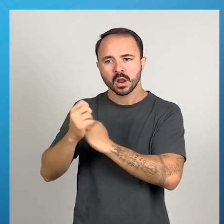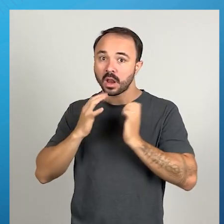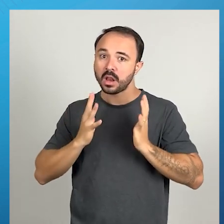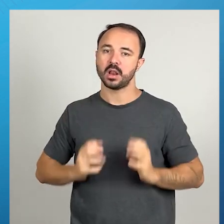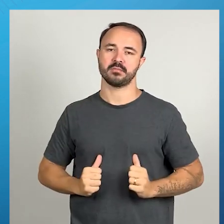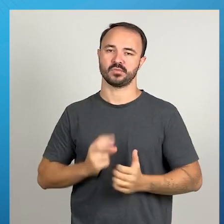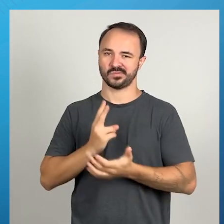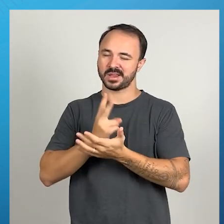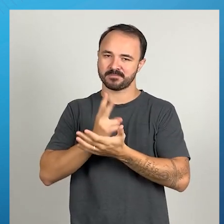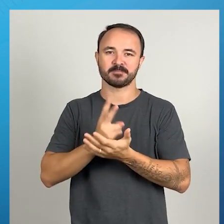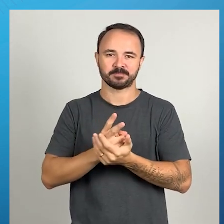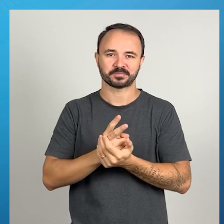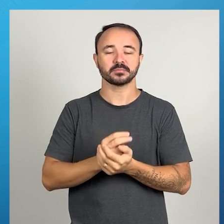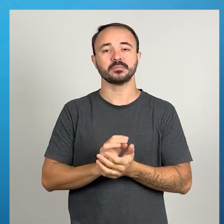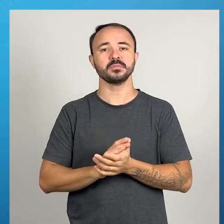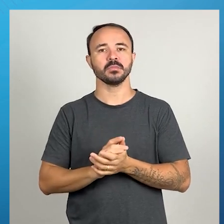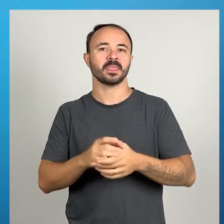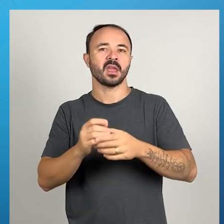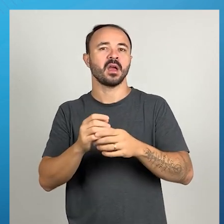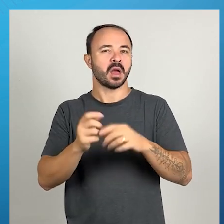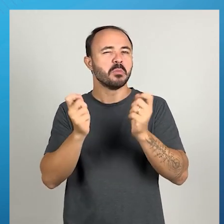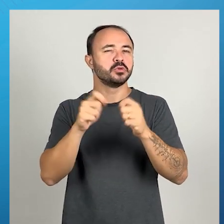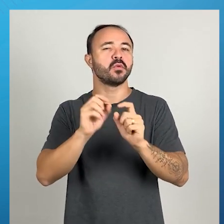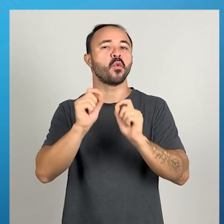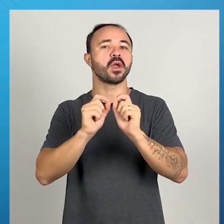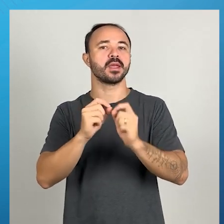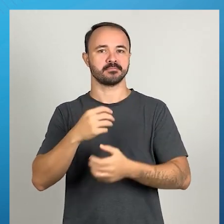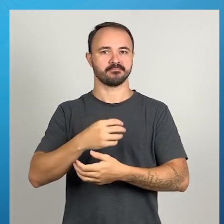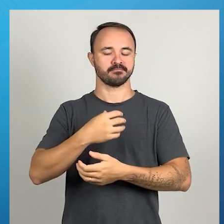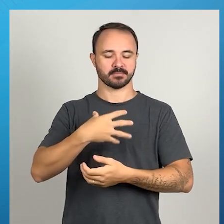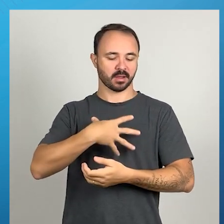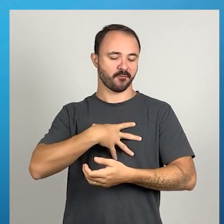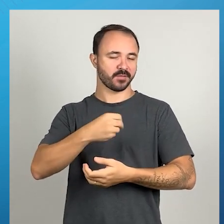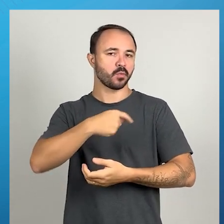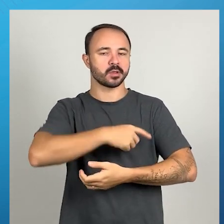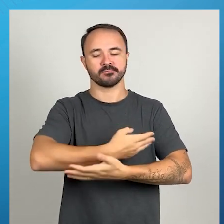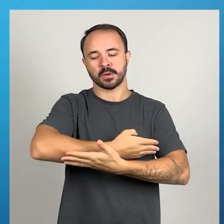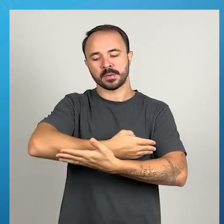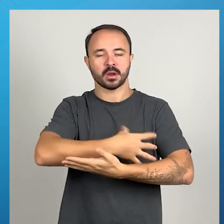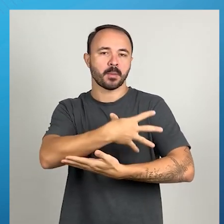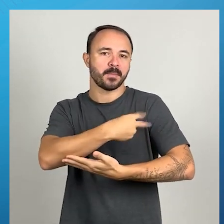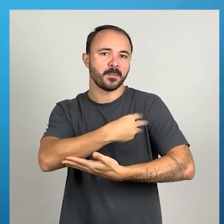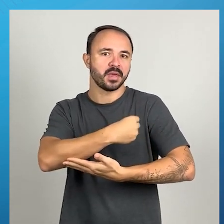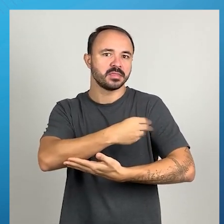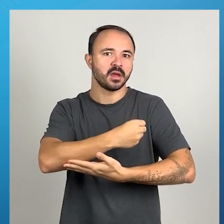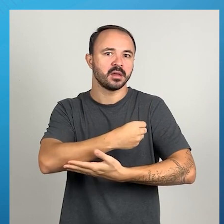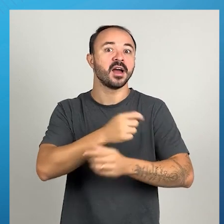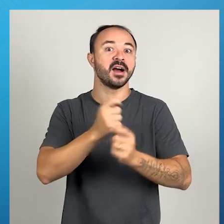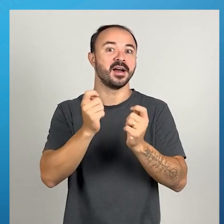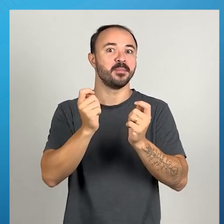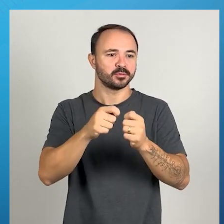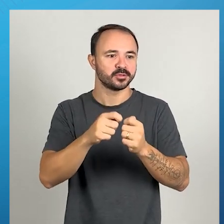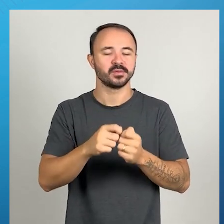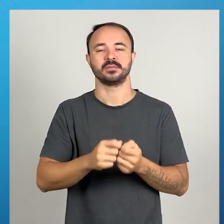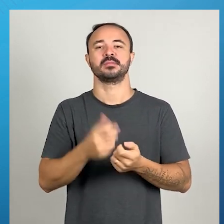é comum, né, às vezes escorrer pouco de leite materno ali para a parte de trás da orelha, né? Até mesmo a parte do pescoço. Então é